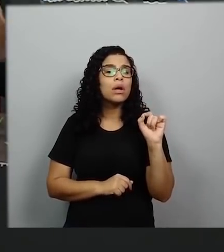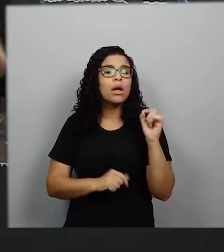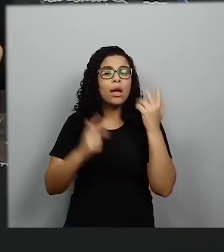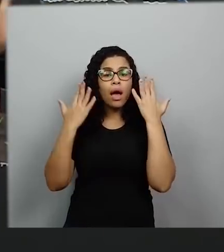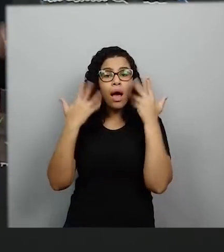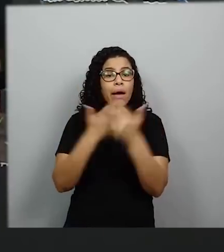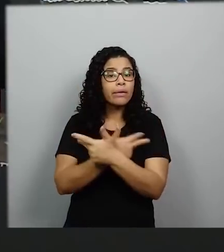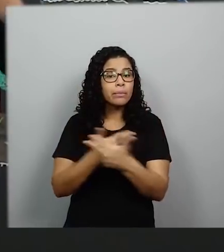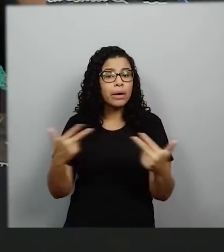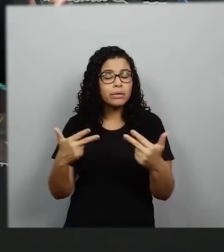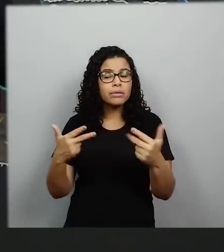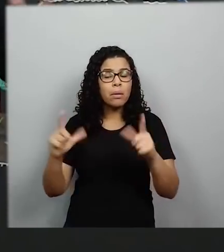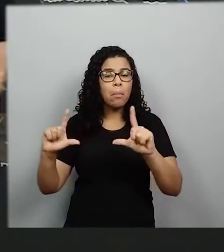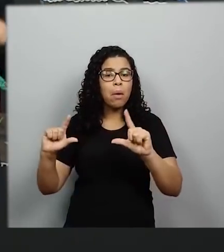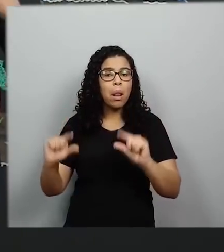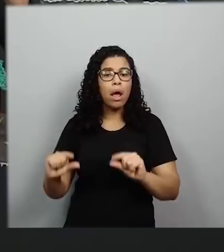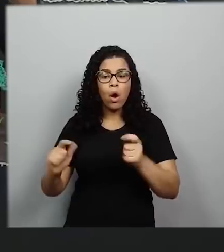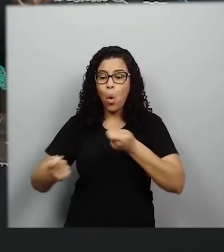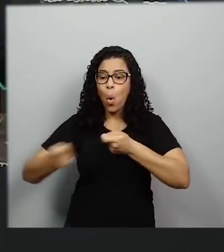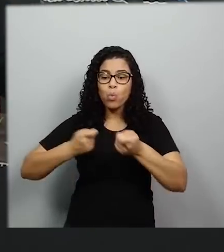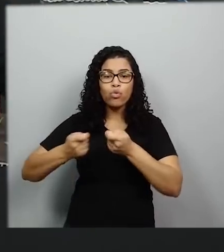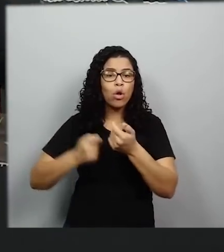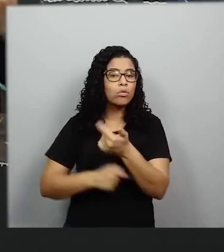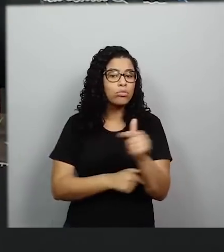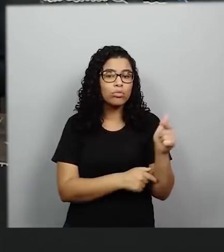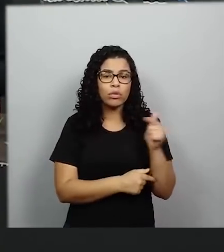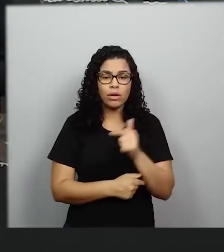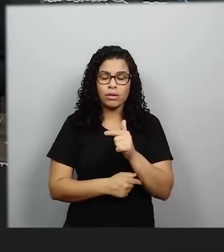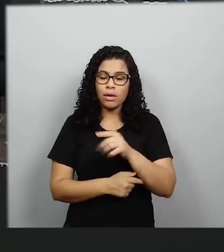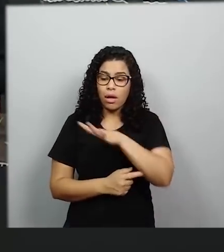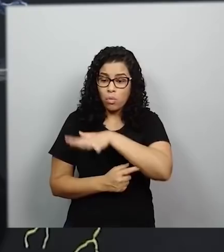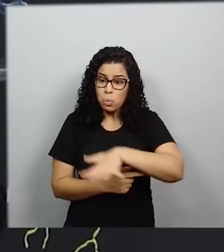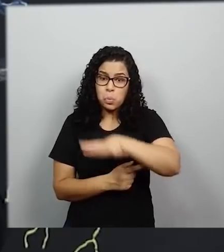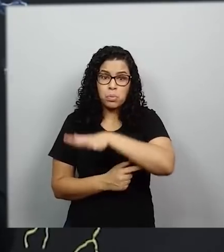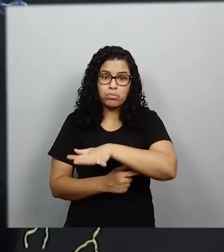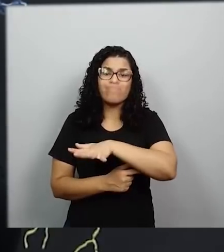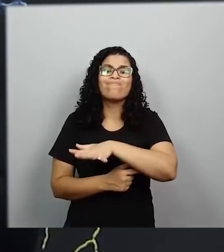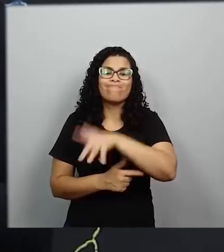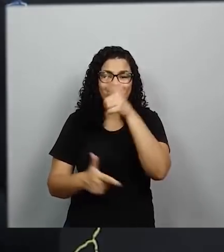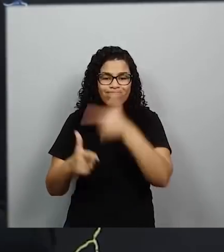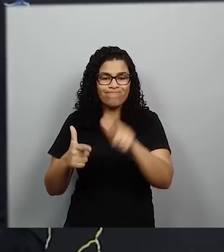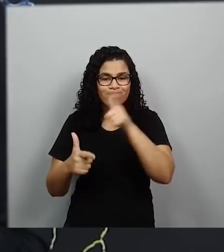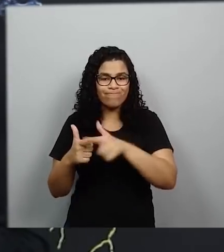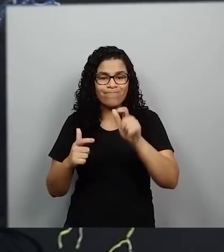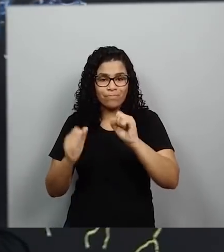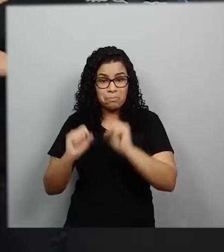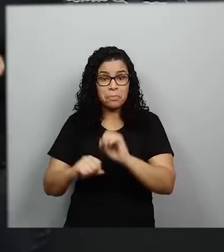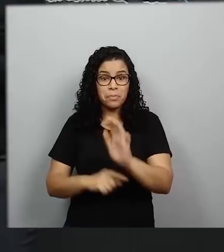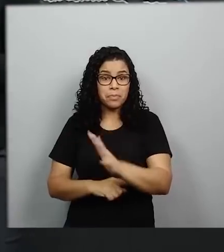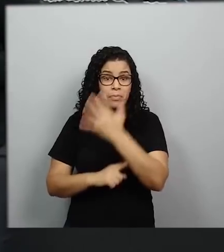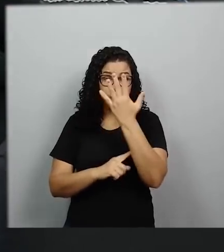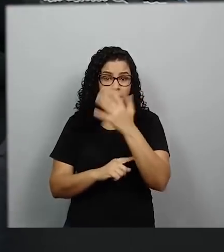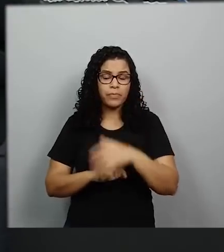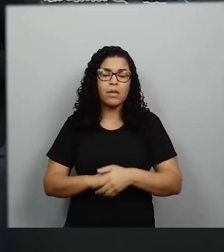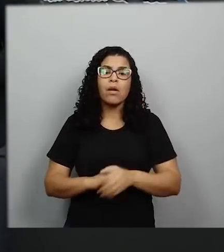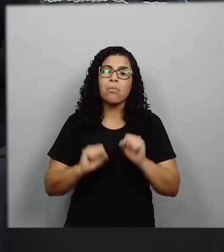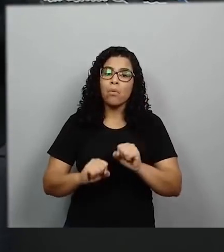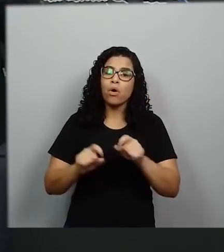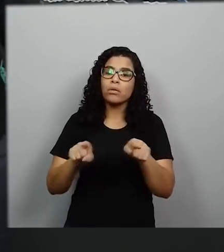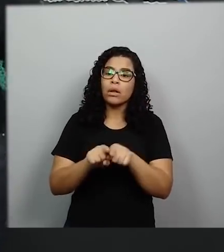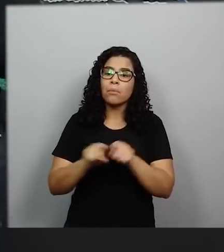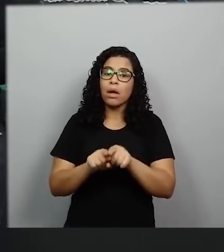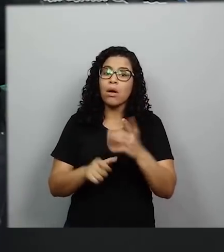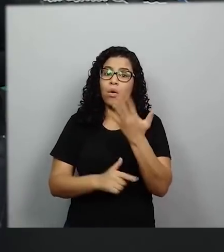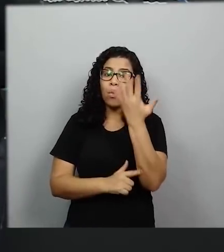proliferar muito. Afinal, ela está sem controle e ela vira uma praga numa região. Ocasiona, como eu destaquei aqui, surtos de